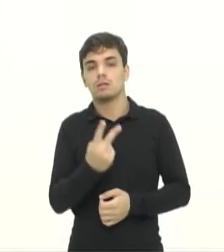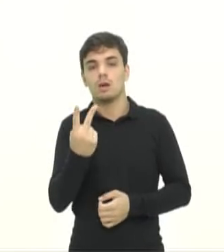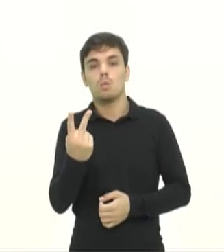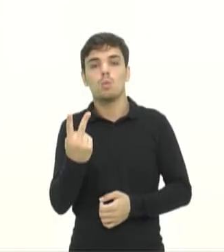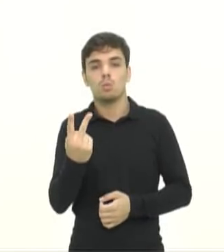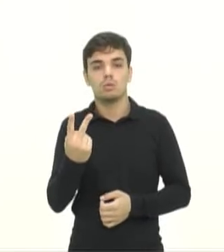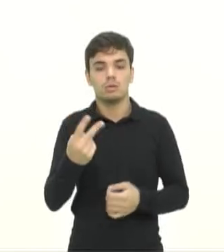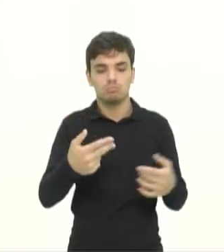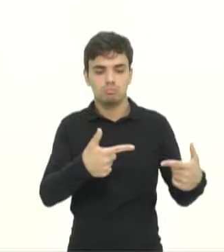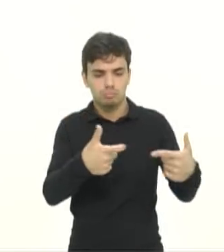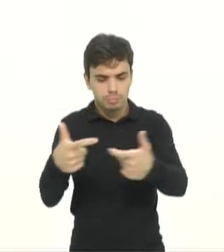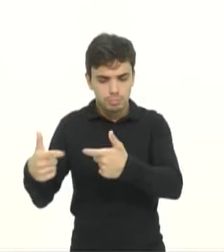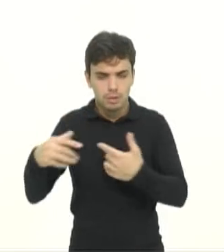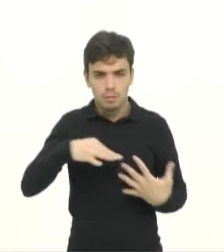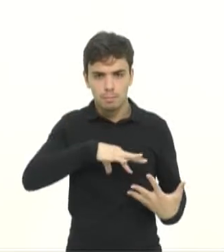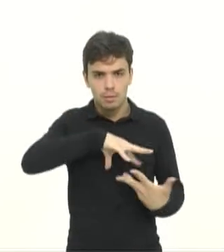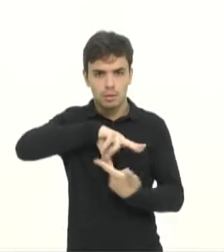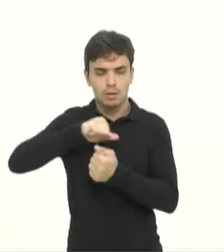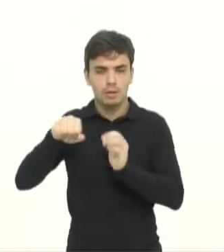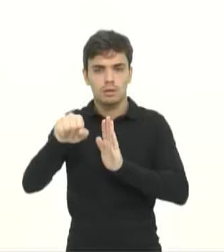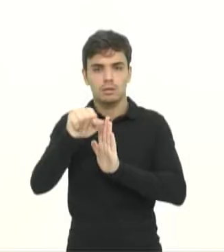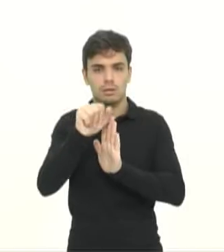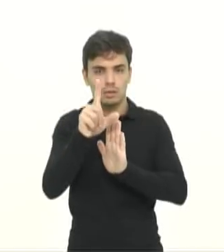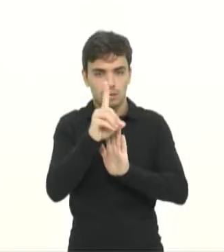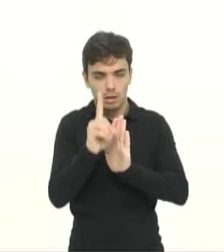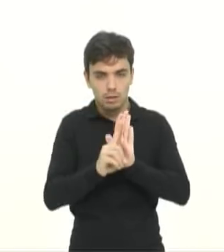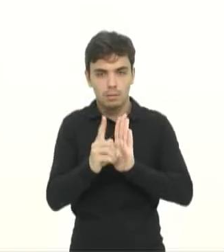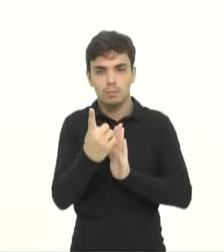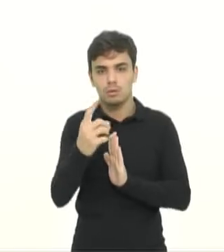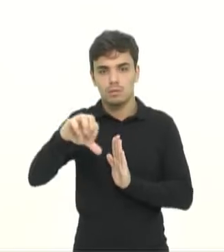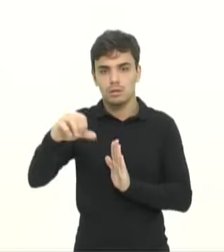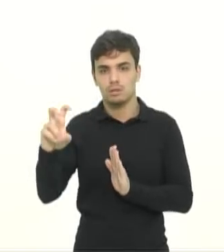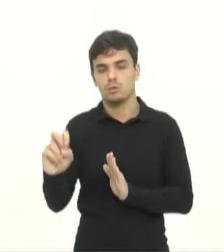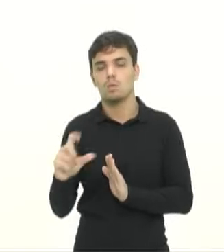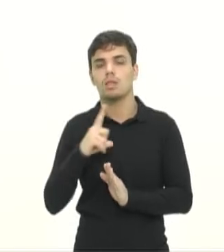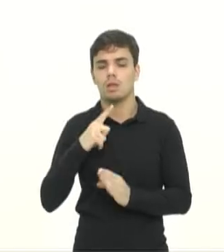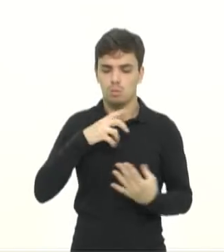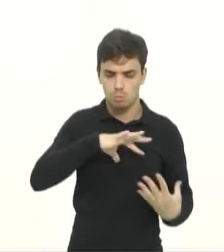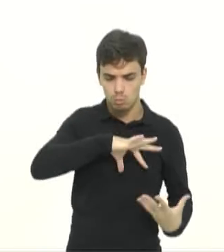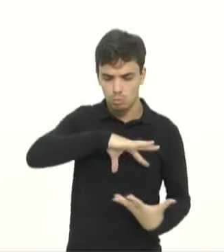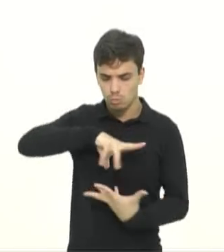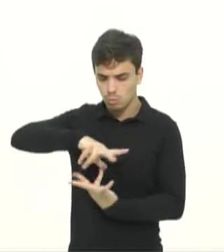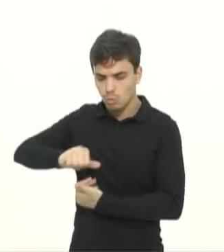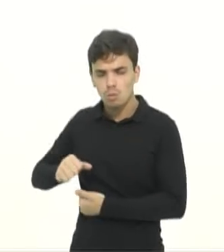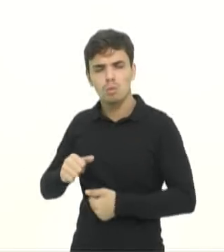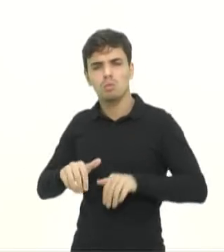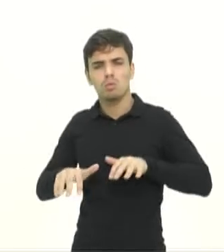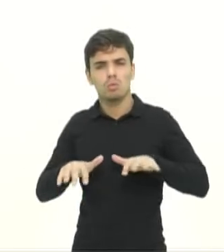na década de 1950, o mundo vivenciou um período intenso,